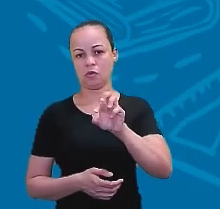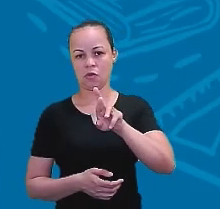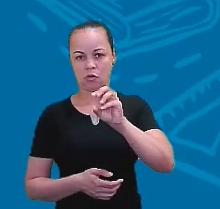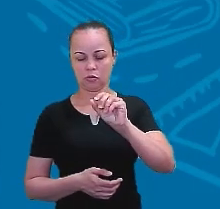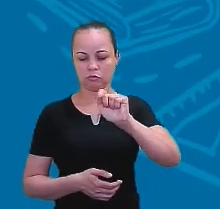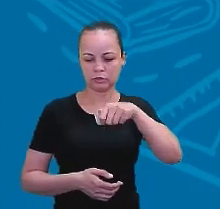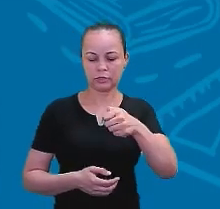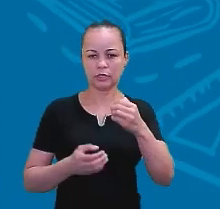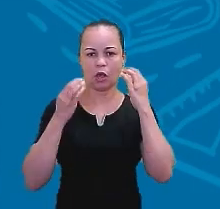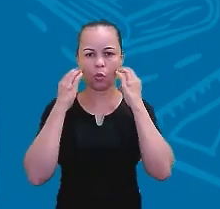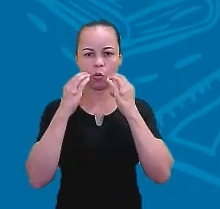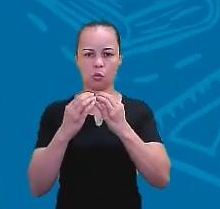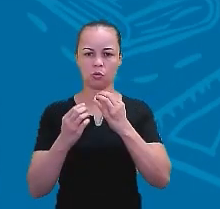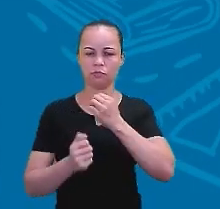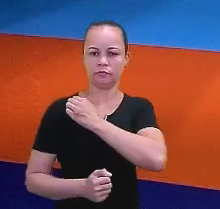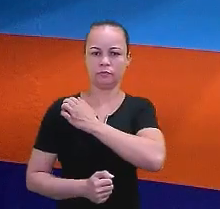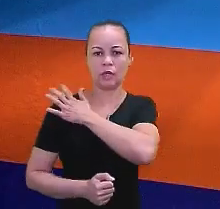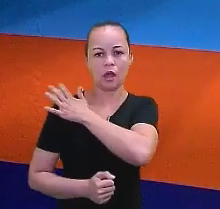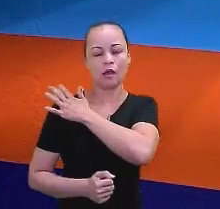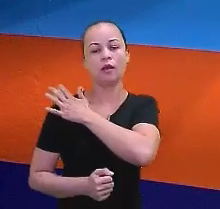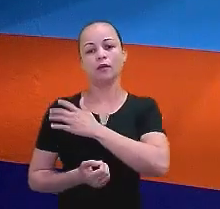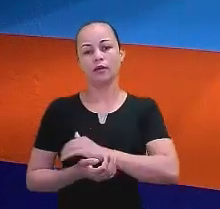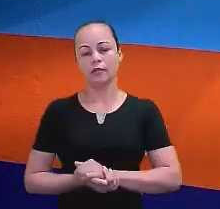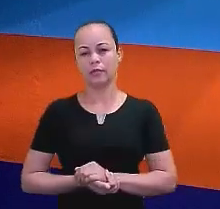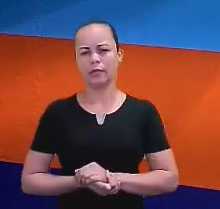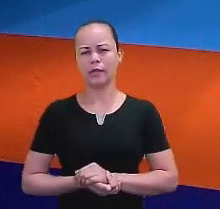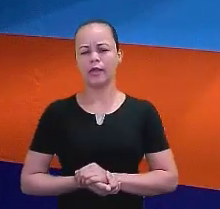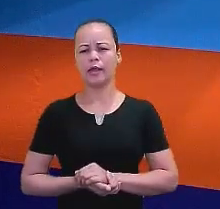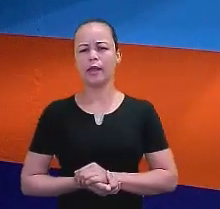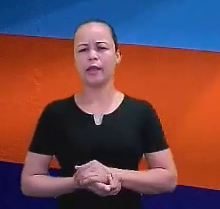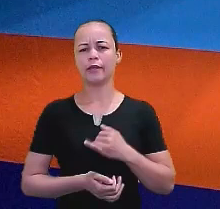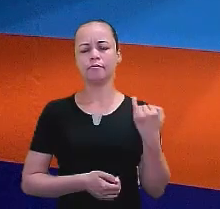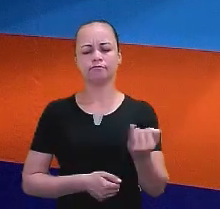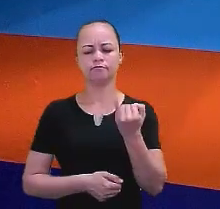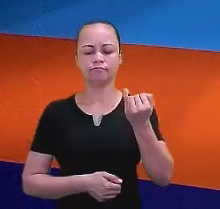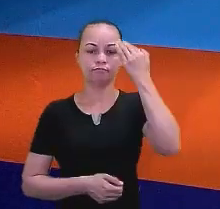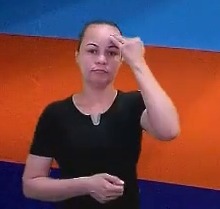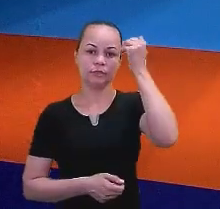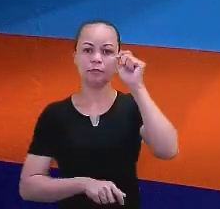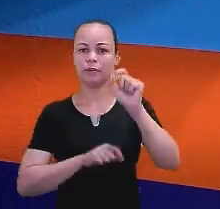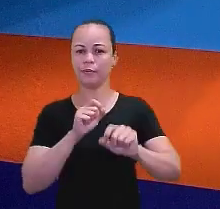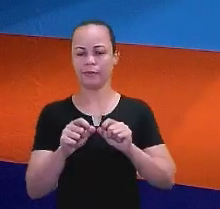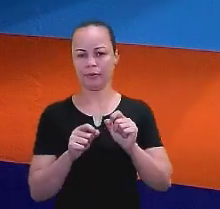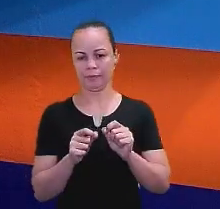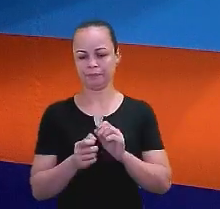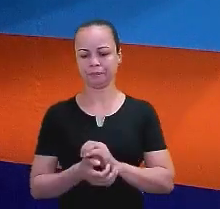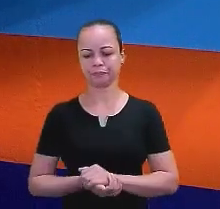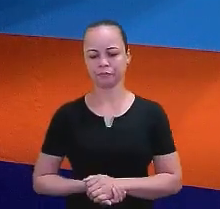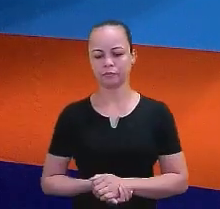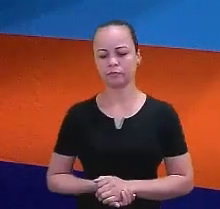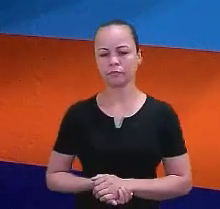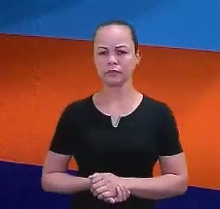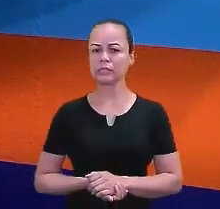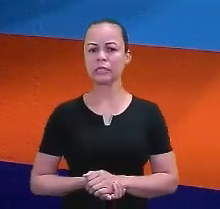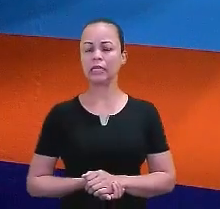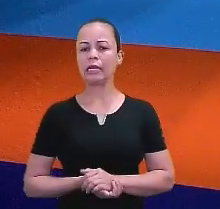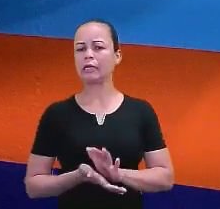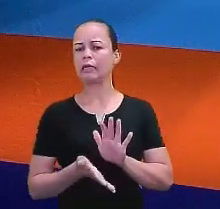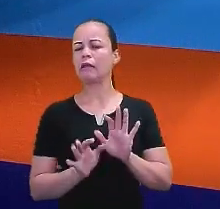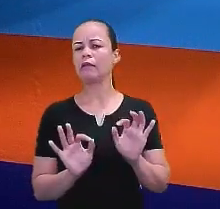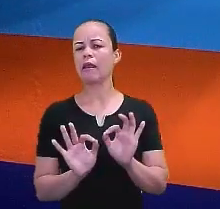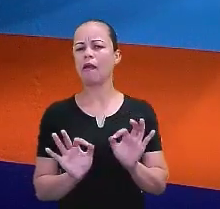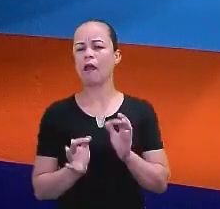história, é importante sabermos que nada se dá de forma